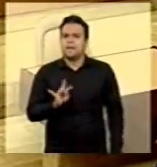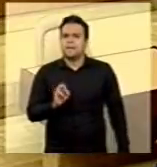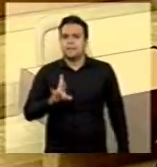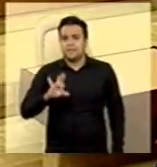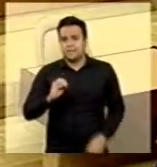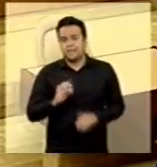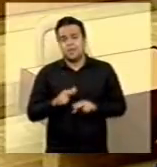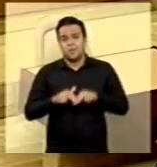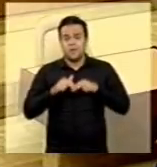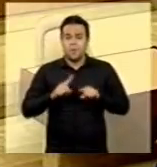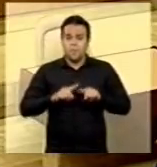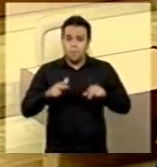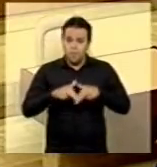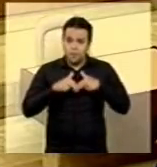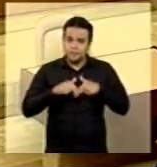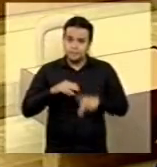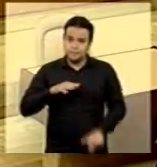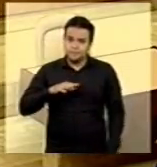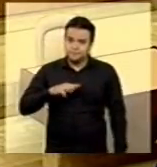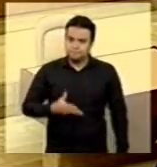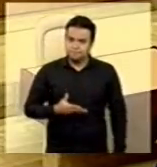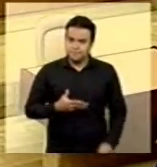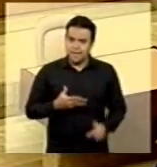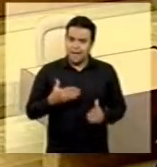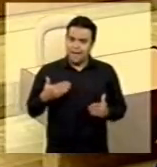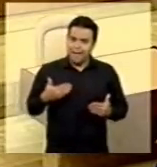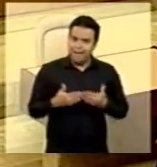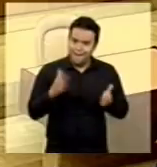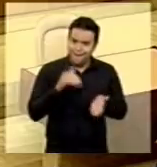coragem cívica de encerrá-los.